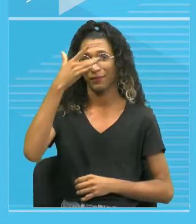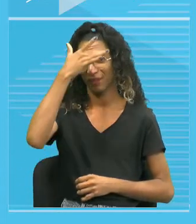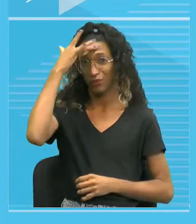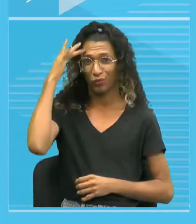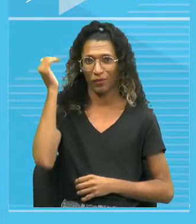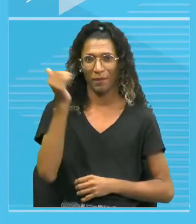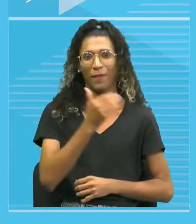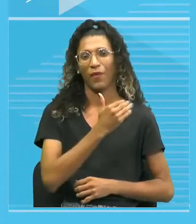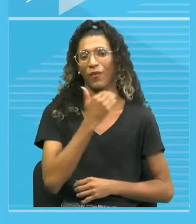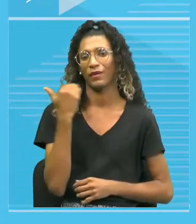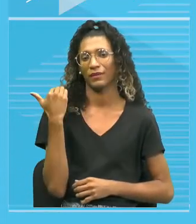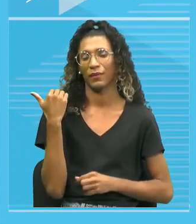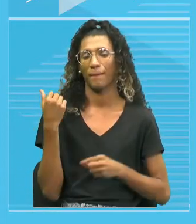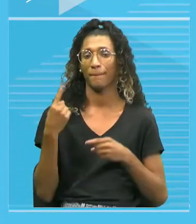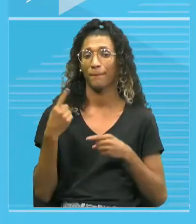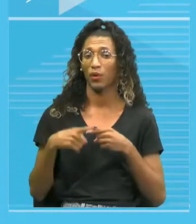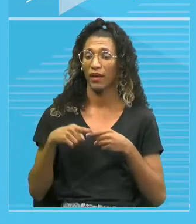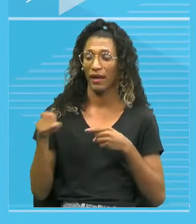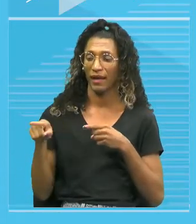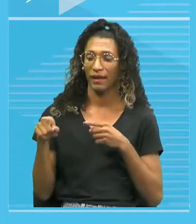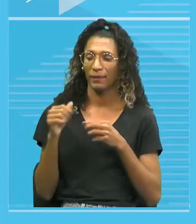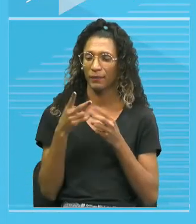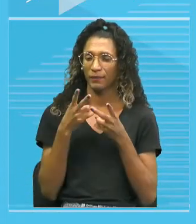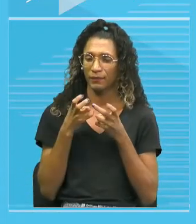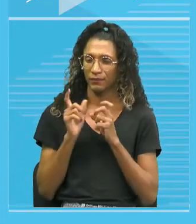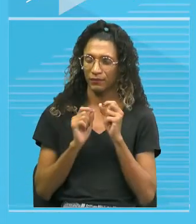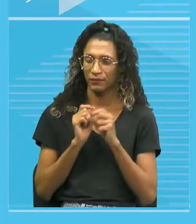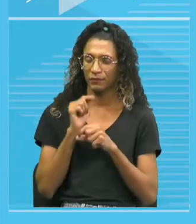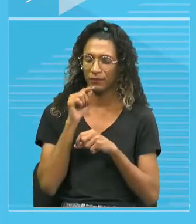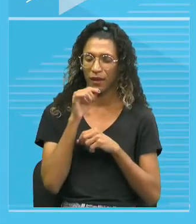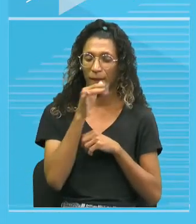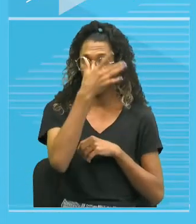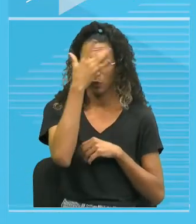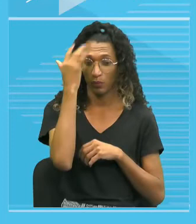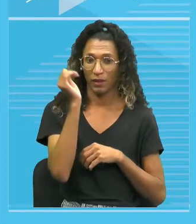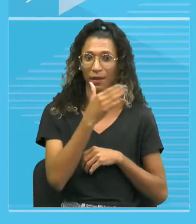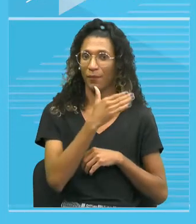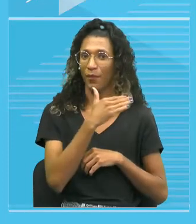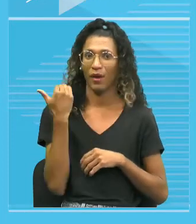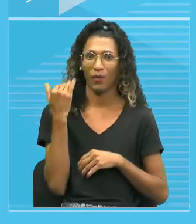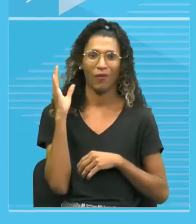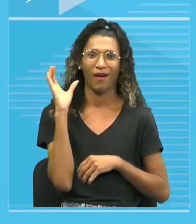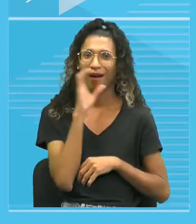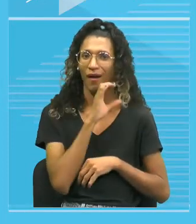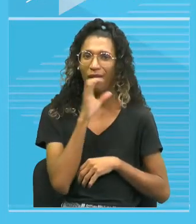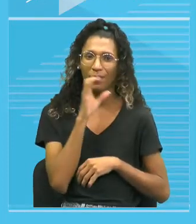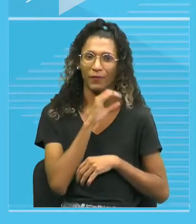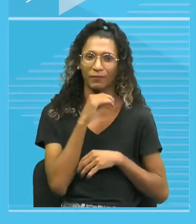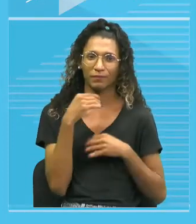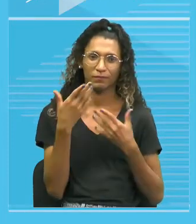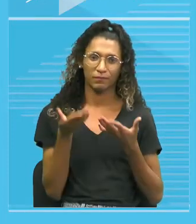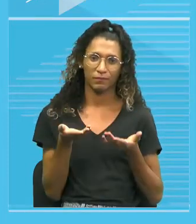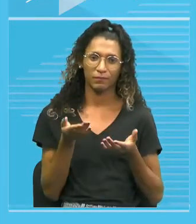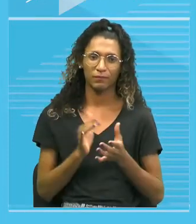Porque ele só considerou aqueles que morreram de maneira direta e imediata. Ele excluiu